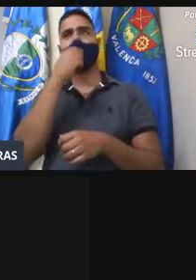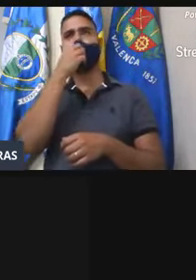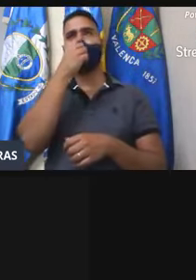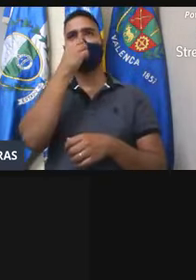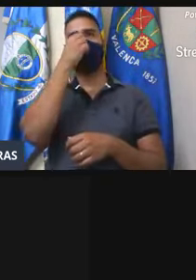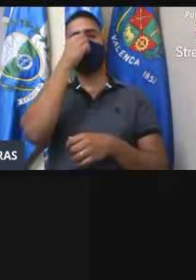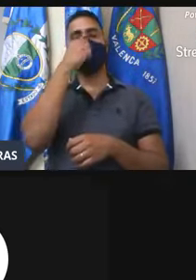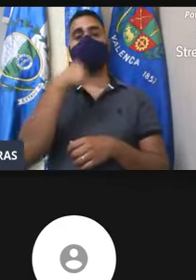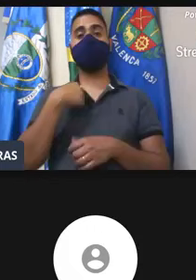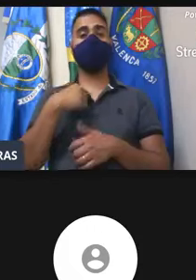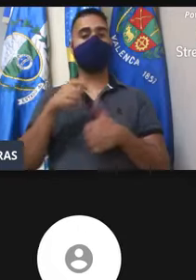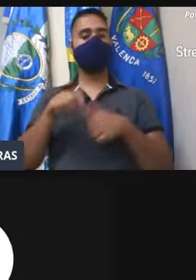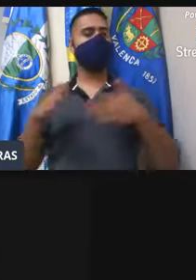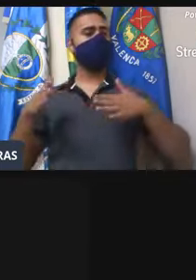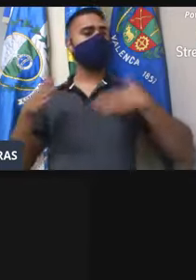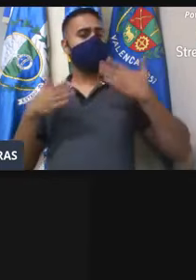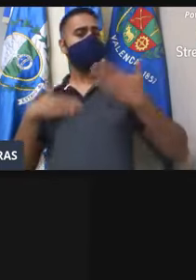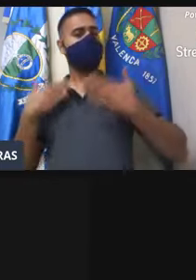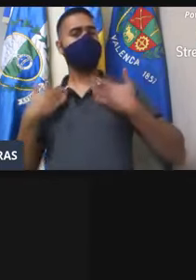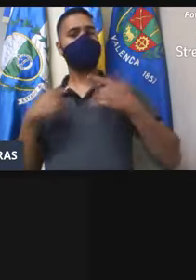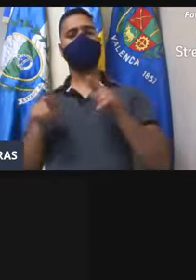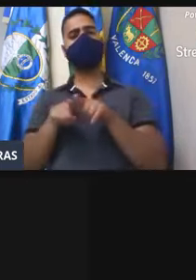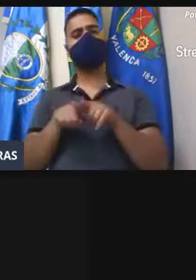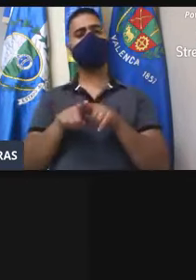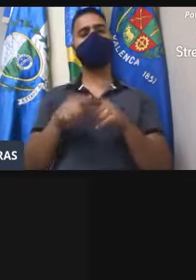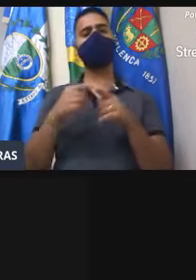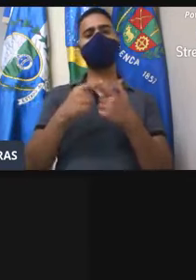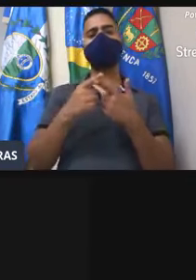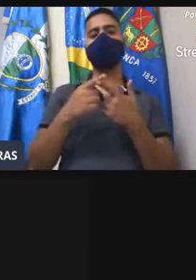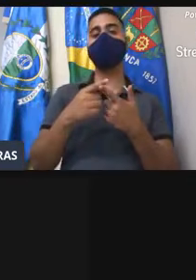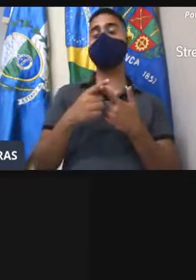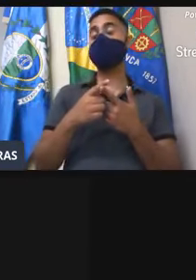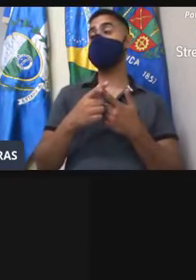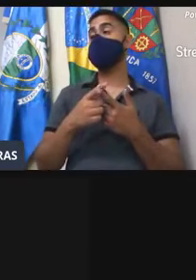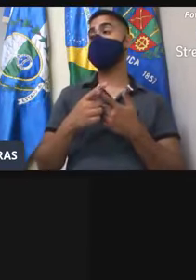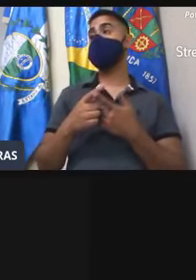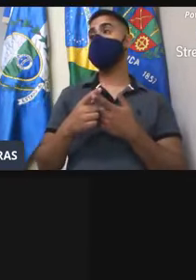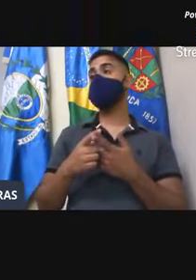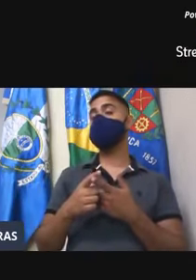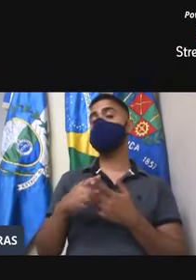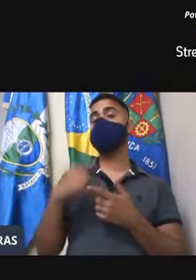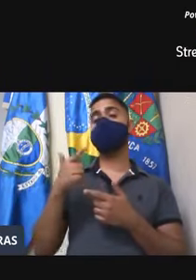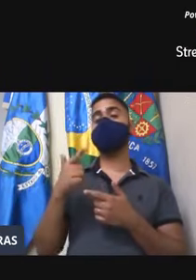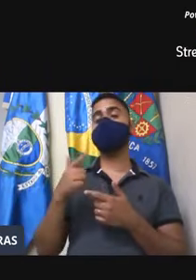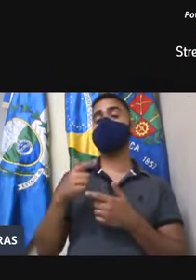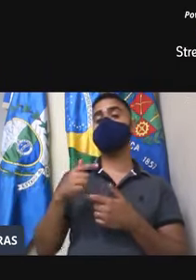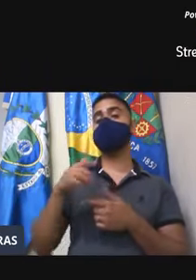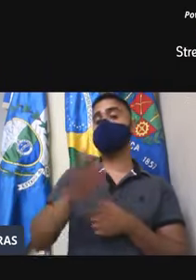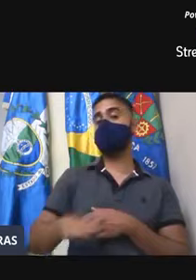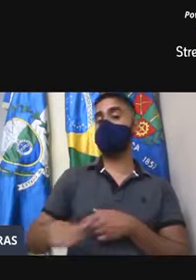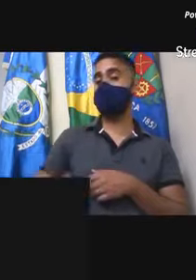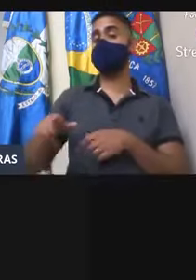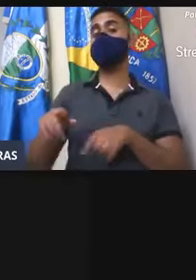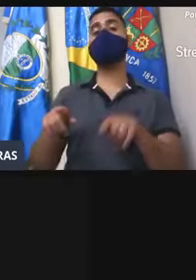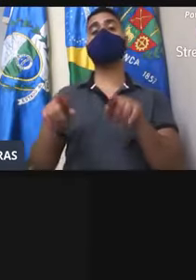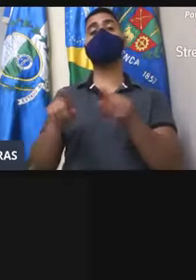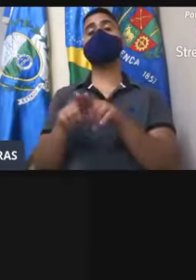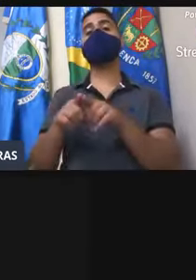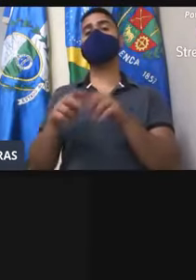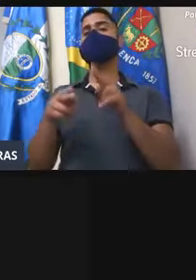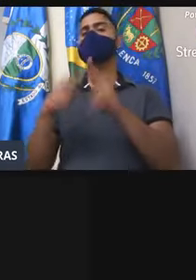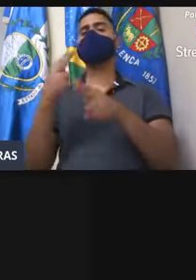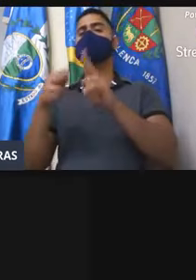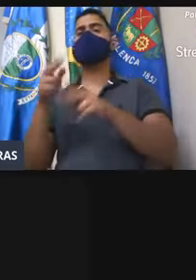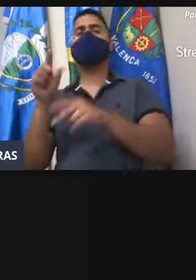Eu fiquei muito animado com o que eu vi. Só não vai ser atendido lá pediatria, por causa da maternidade, e pequena cirurgia